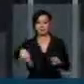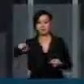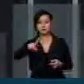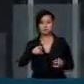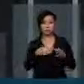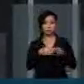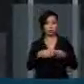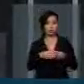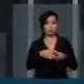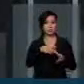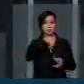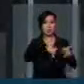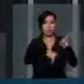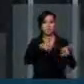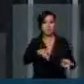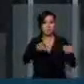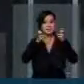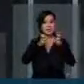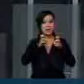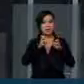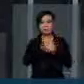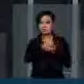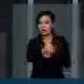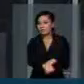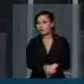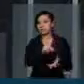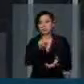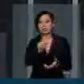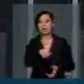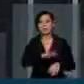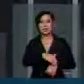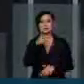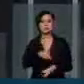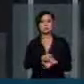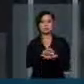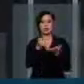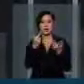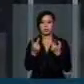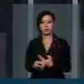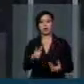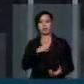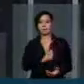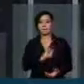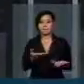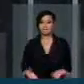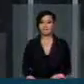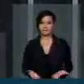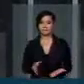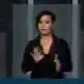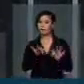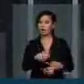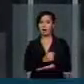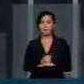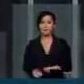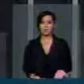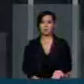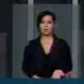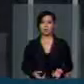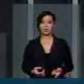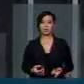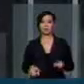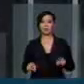esse modelo está esgotado. E mais do que isso, presidente, não só ele está esgotado, como ele não atende, o